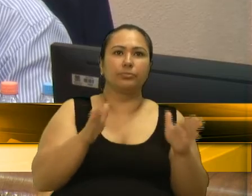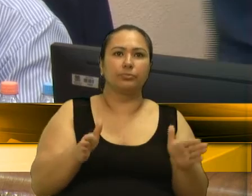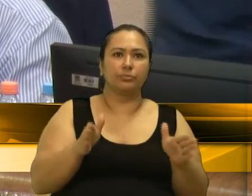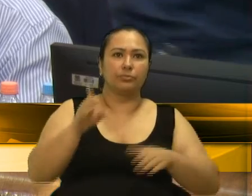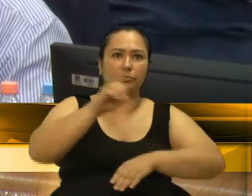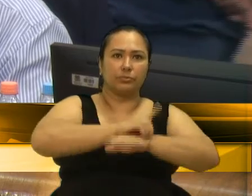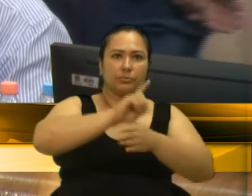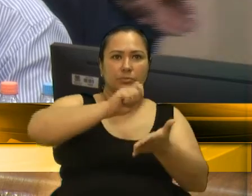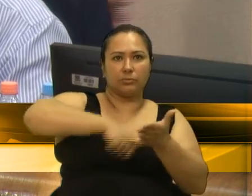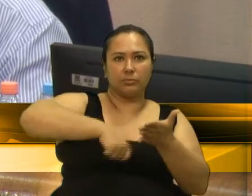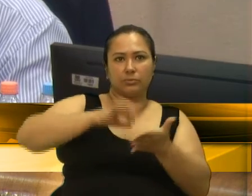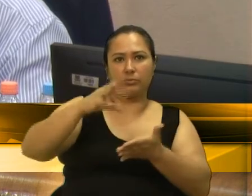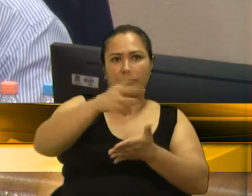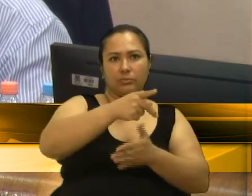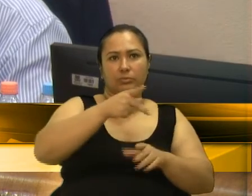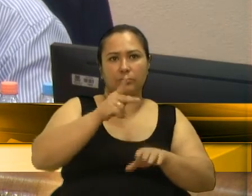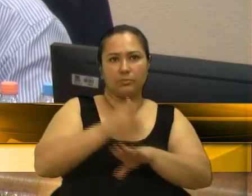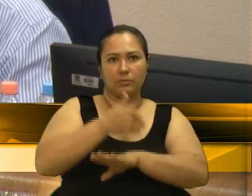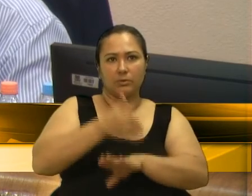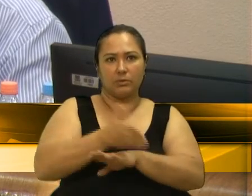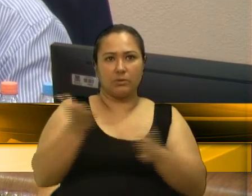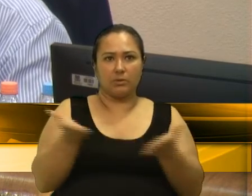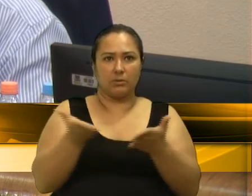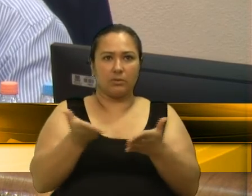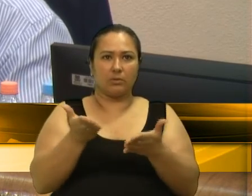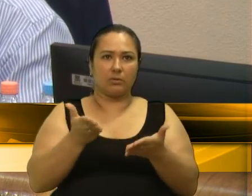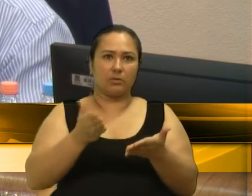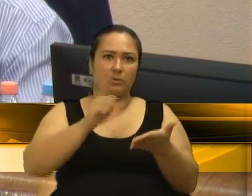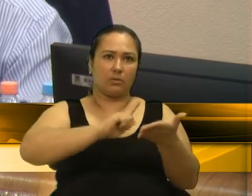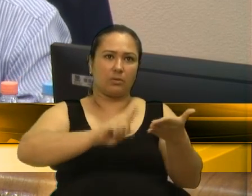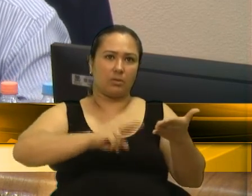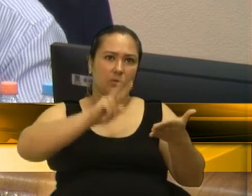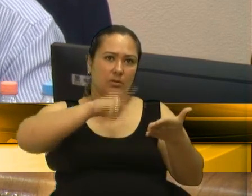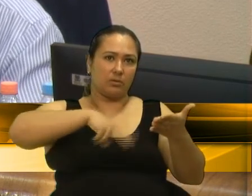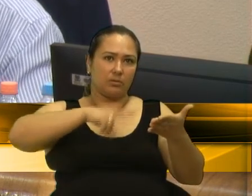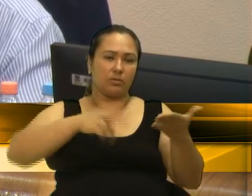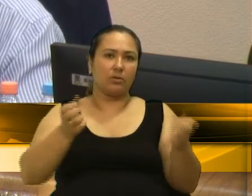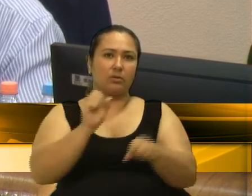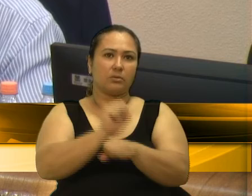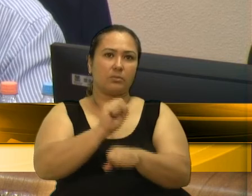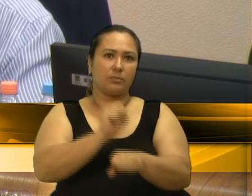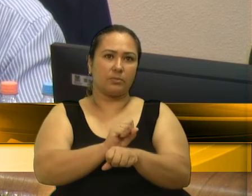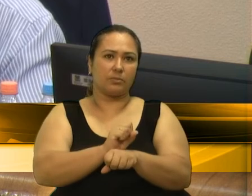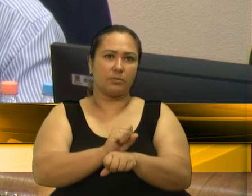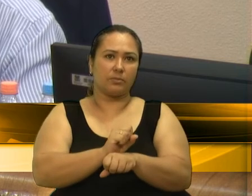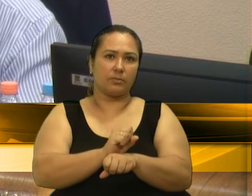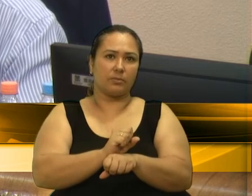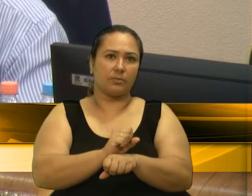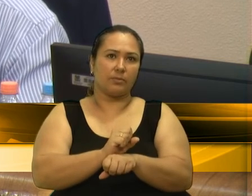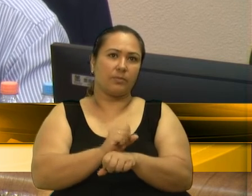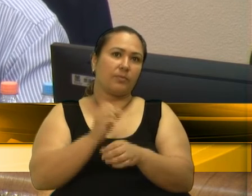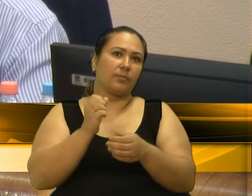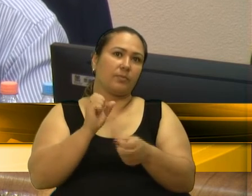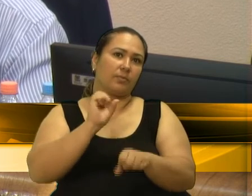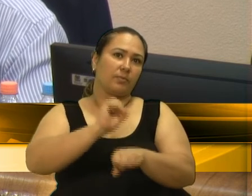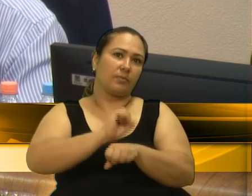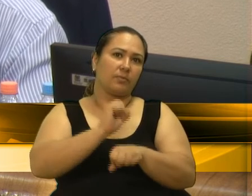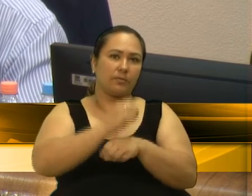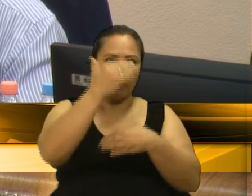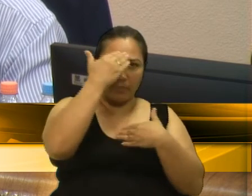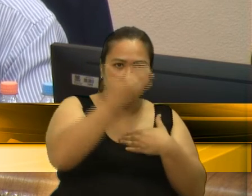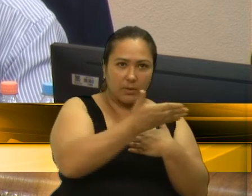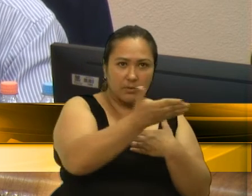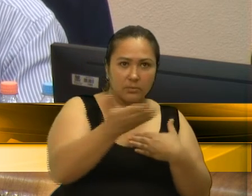será assinada por todos os presentes. Solicito que os presentes aguardem a lavratura da ata. Damos um aguardo, então, na sessão. Pausa. Senhoras e senhores, queremos agradecer, então,